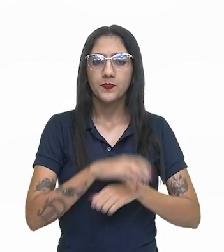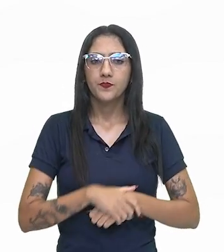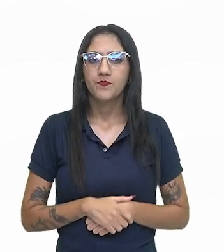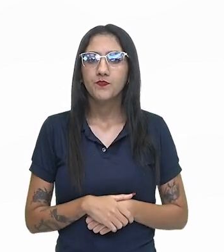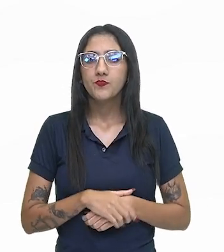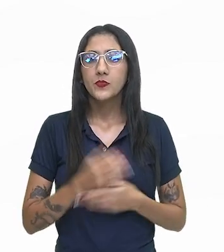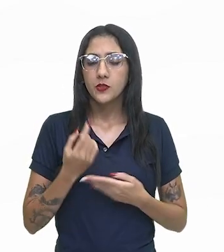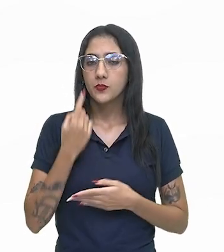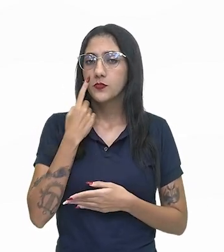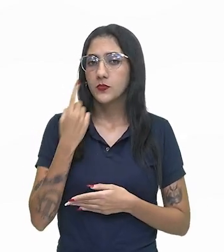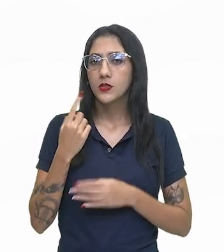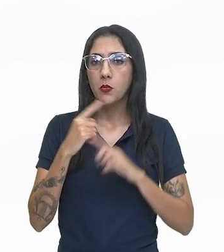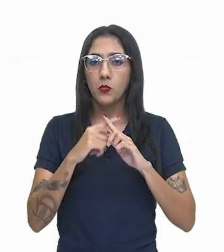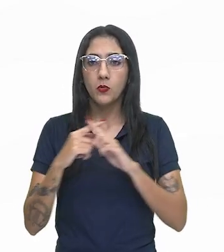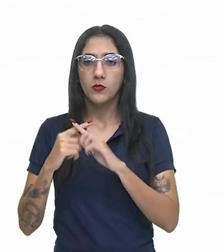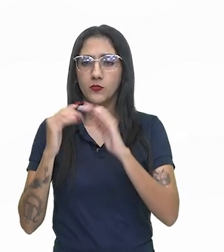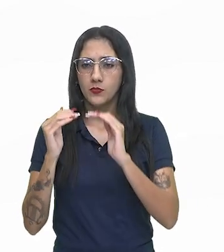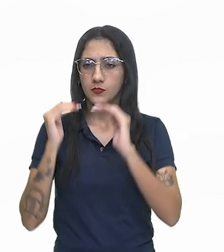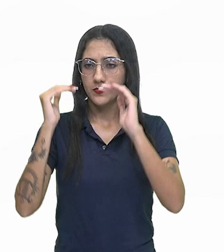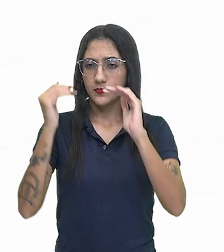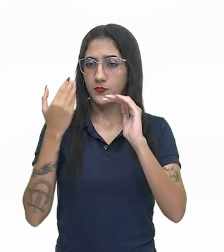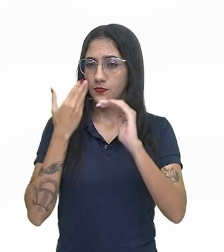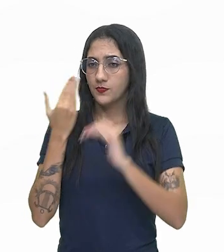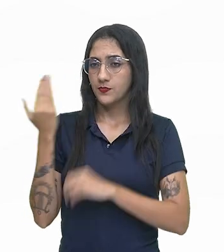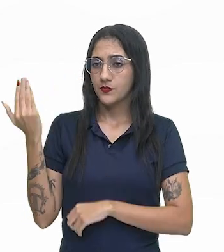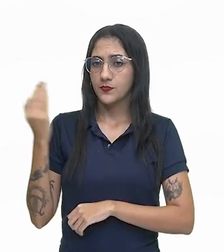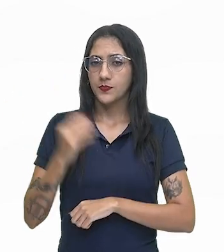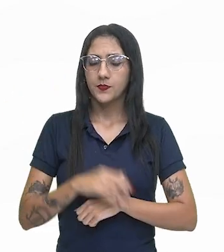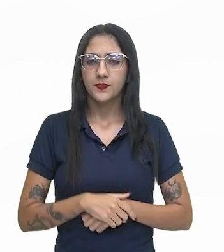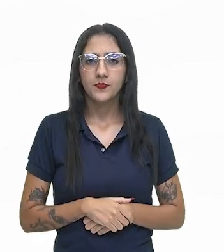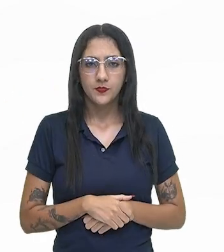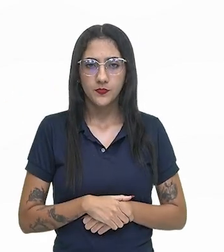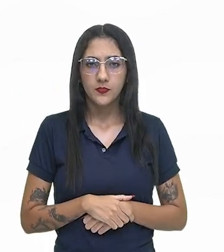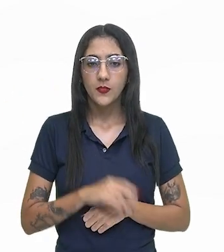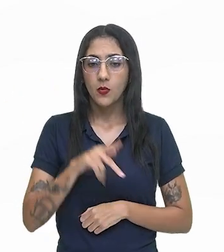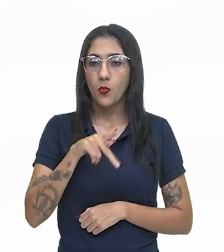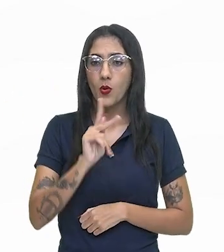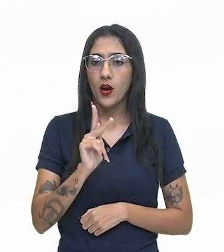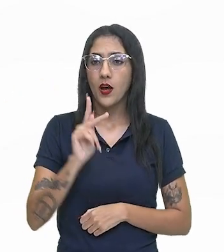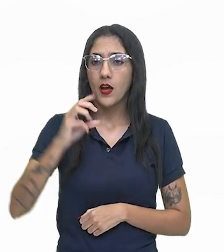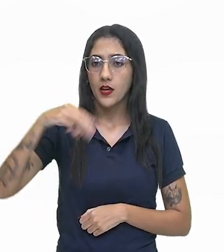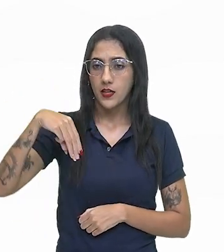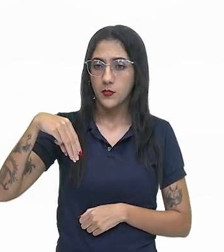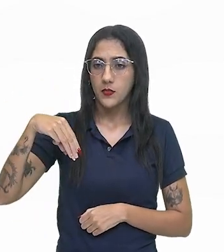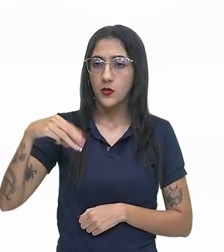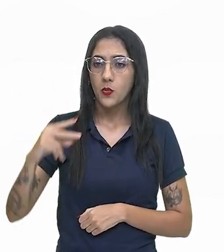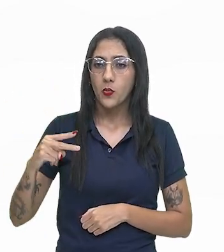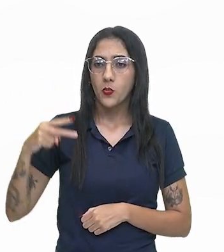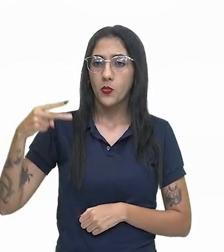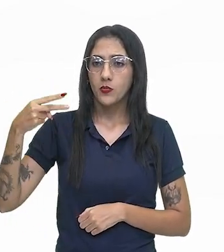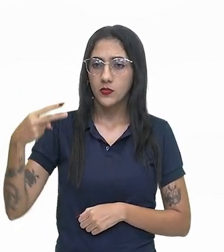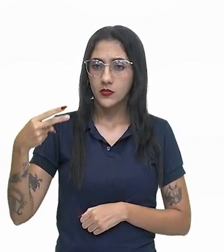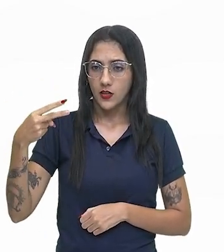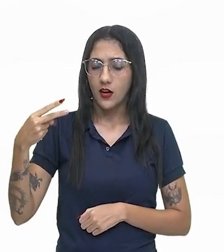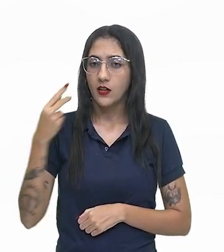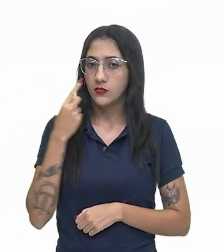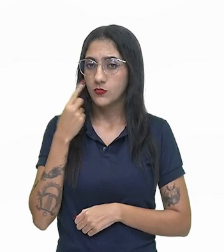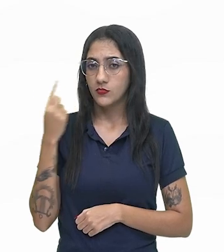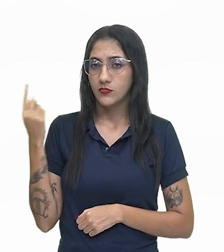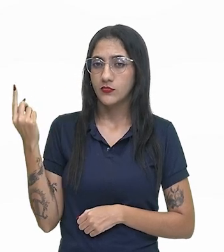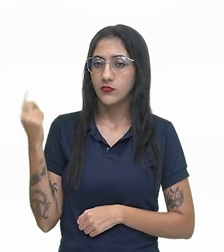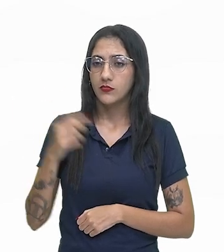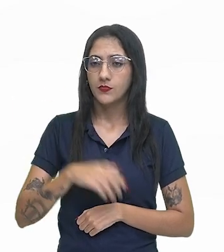os múltiplos, que é a parte de cima aí da nossa tabela. Ó. Temos o quilômetro quadrado, né, cujo símbolo é km2, né,